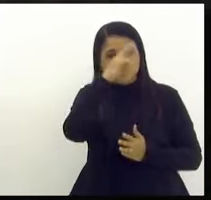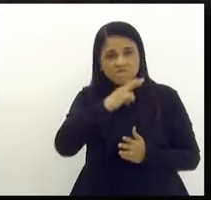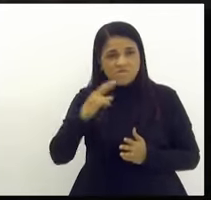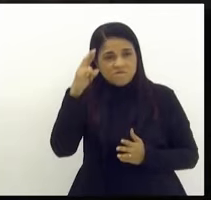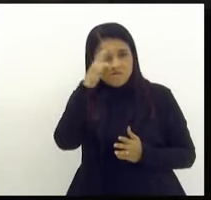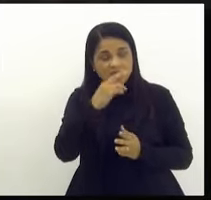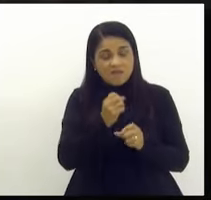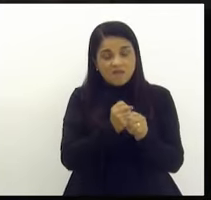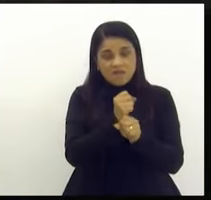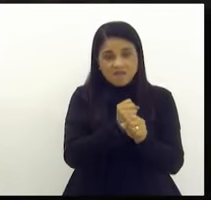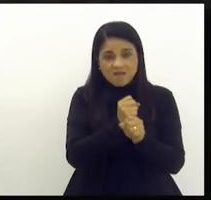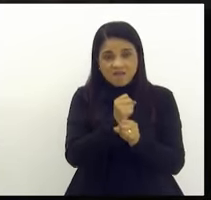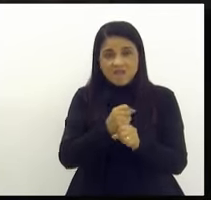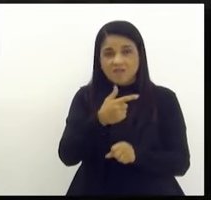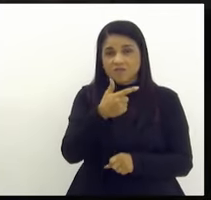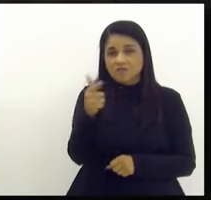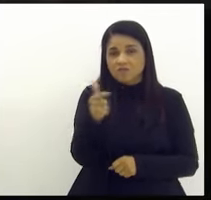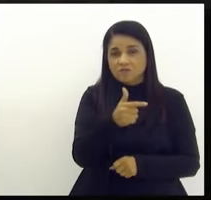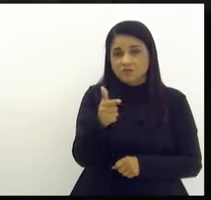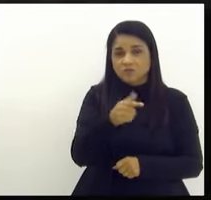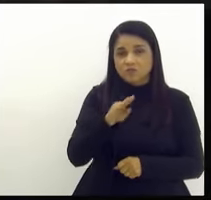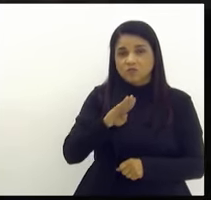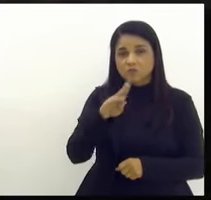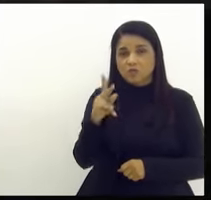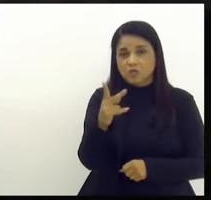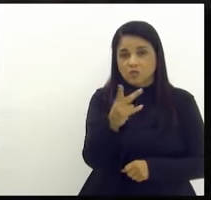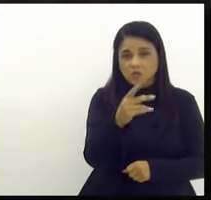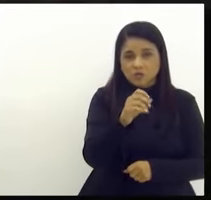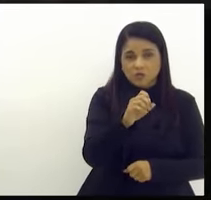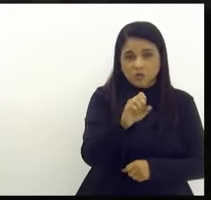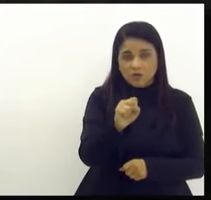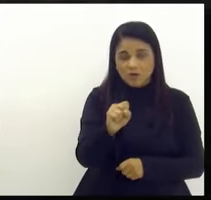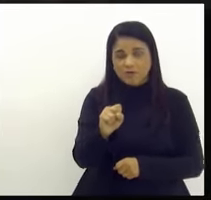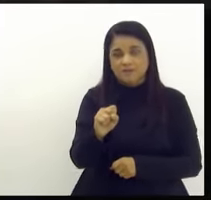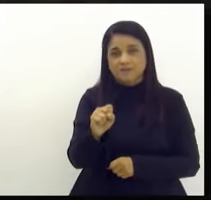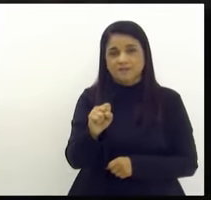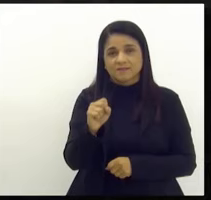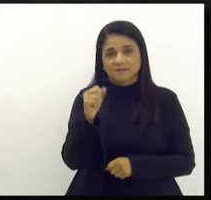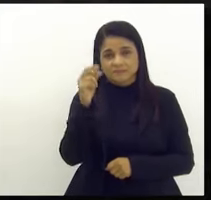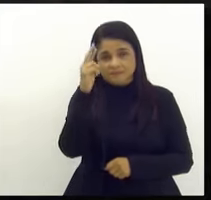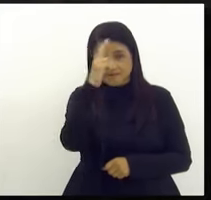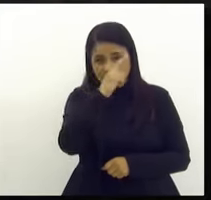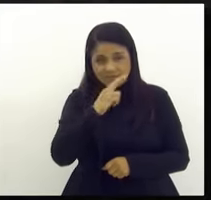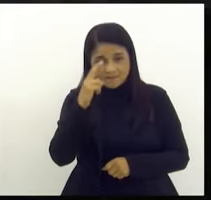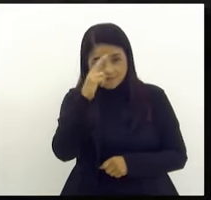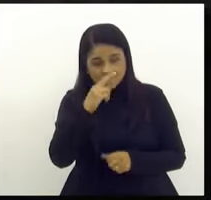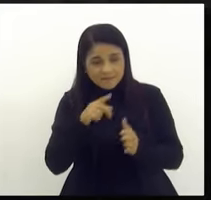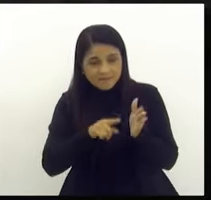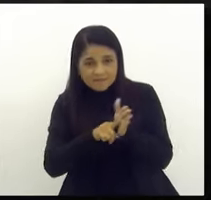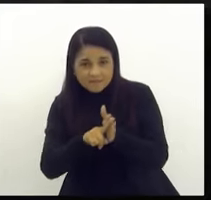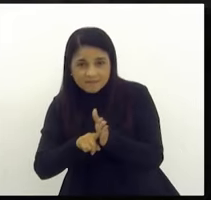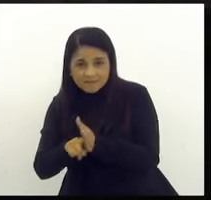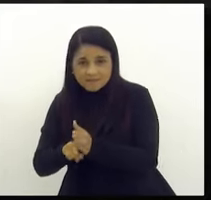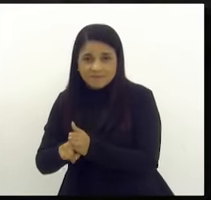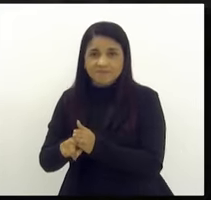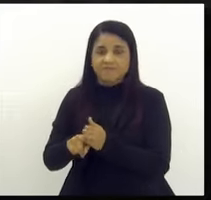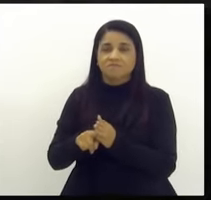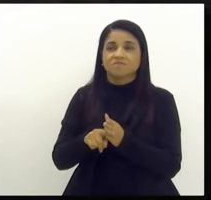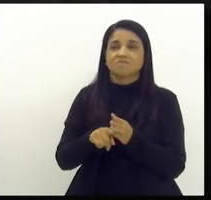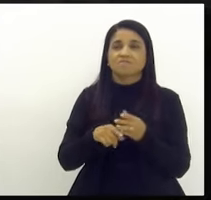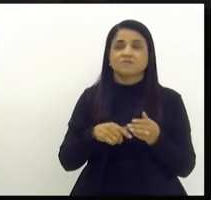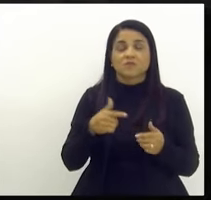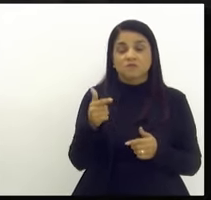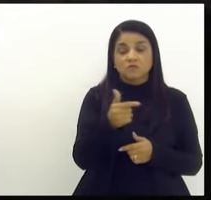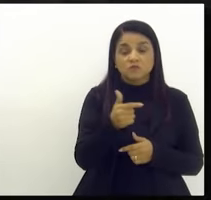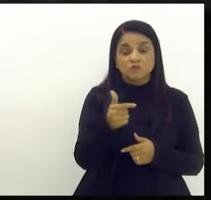a r 22 bilhões deais de renúncias fiscais ou seja precisamos cobrar os grandes